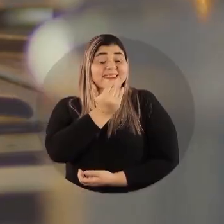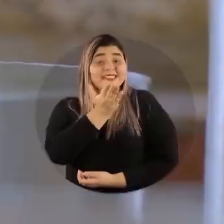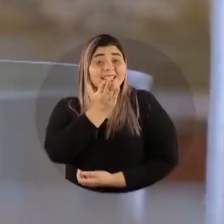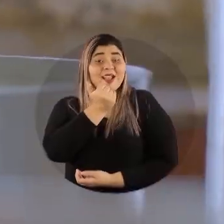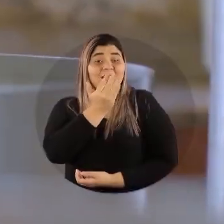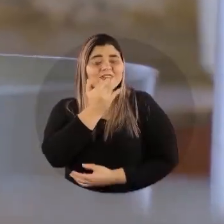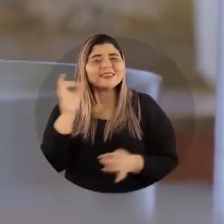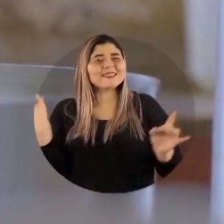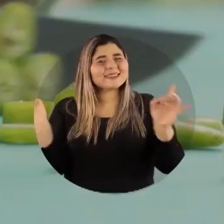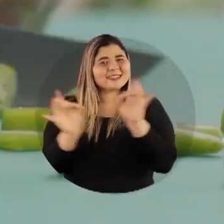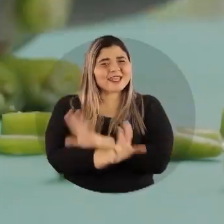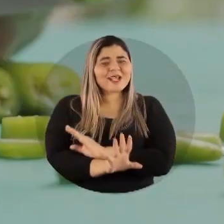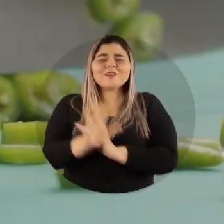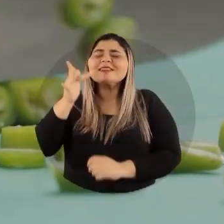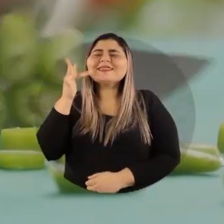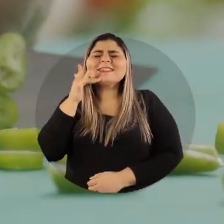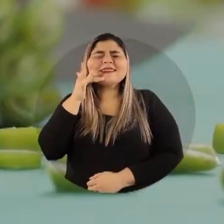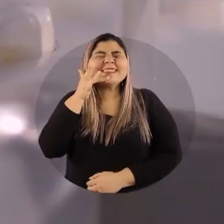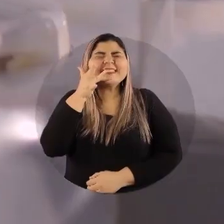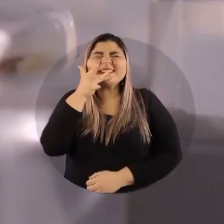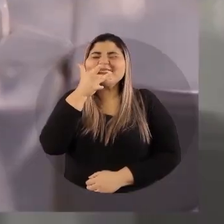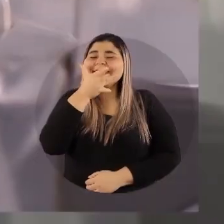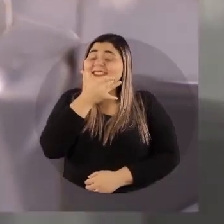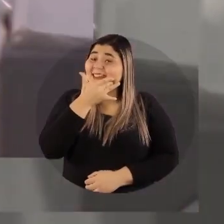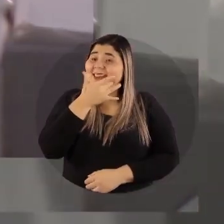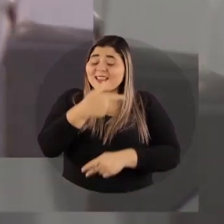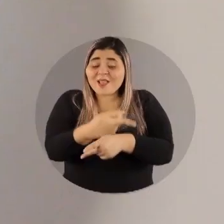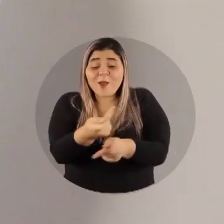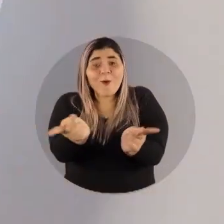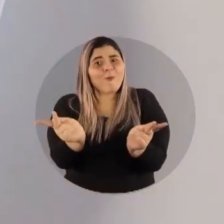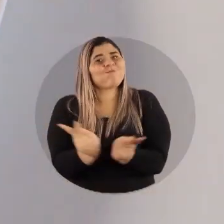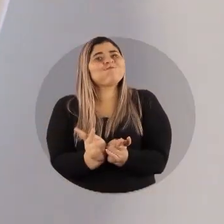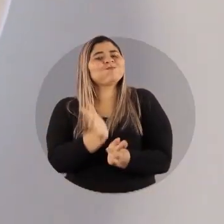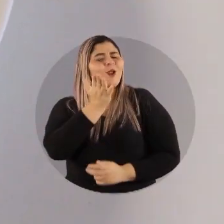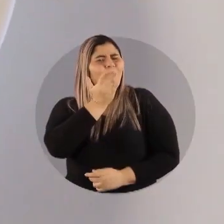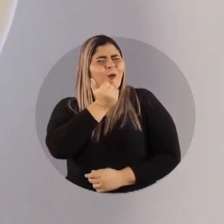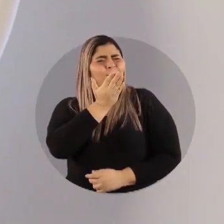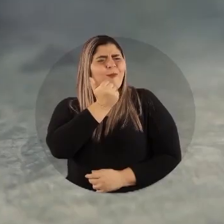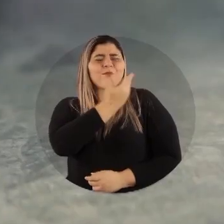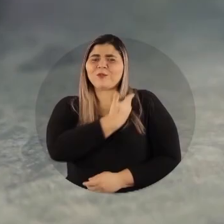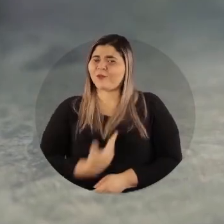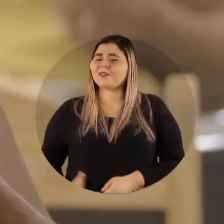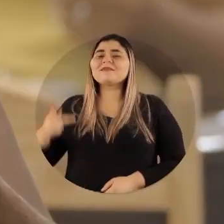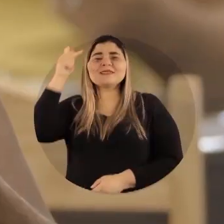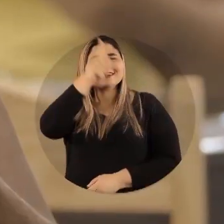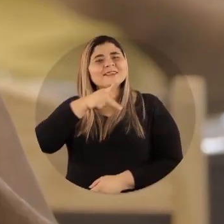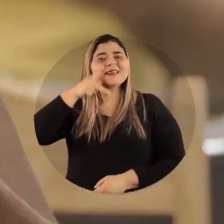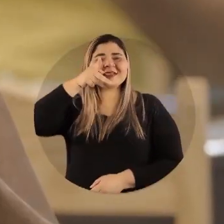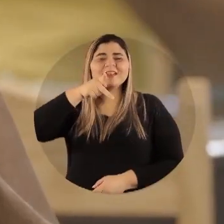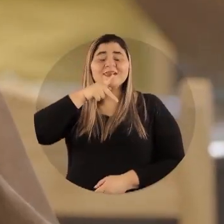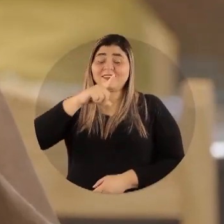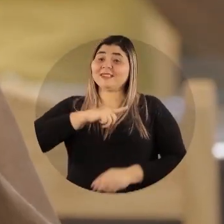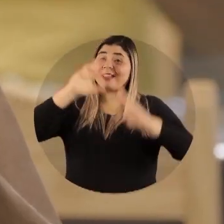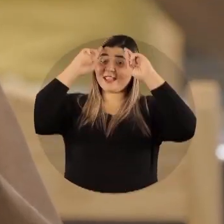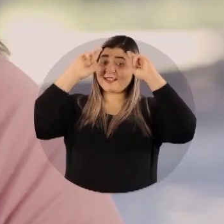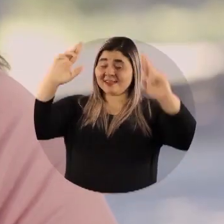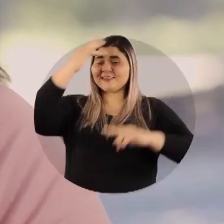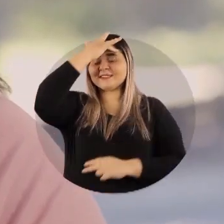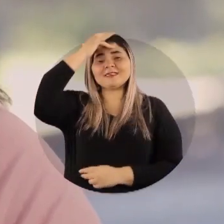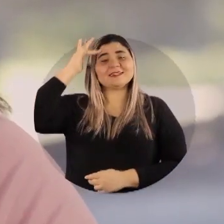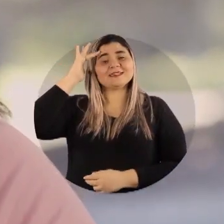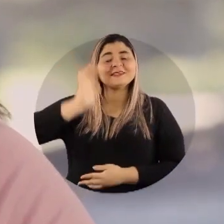A receita tá pronta, com tudo que tem direito. O prato cheio, tá na mesa